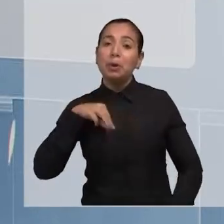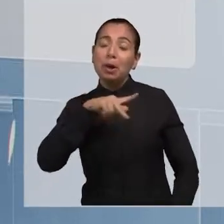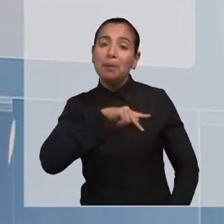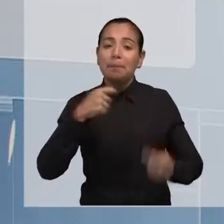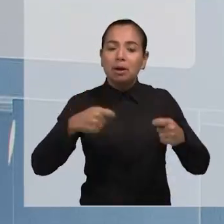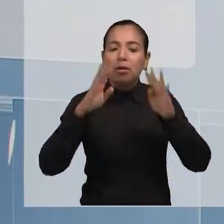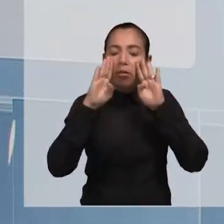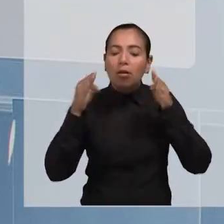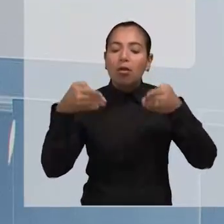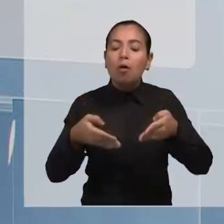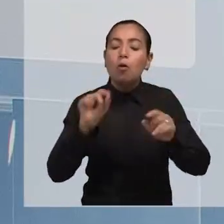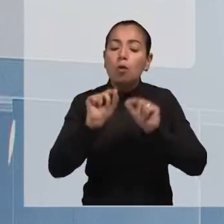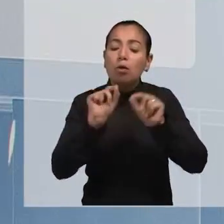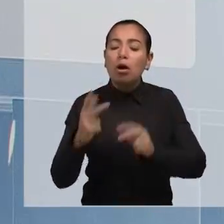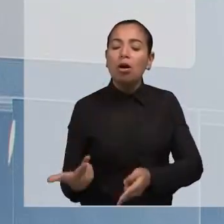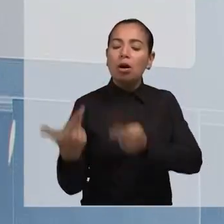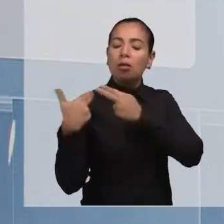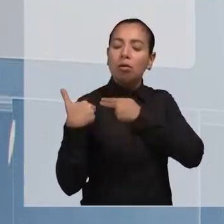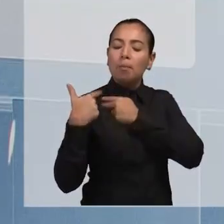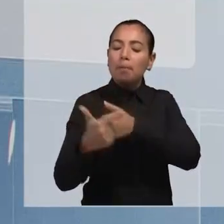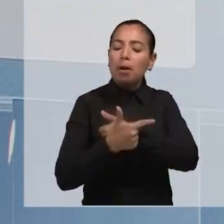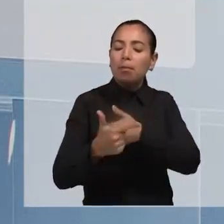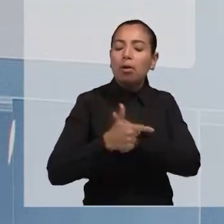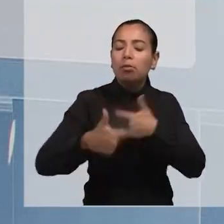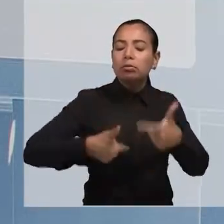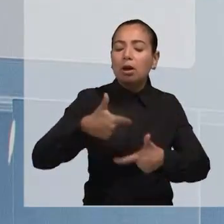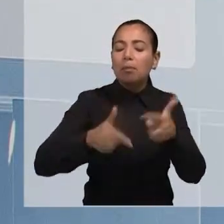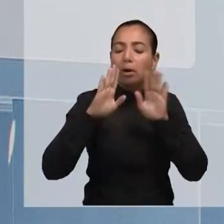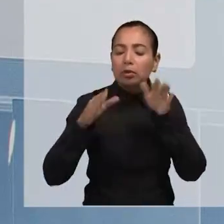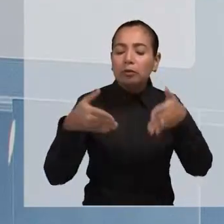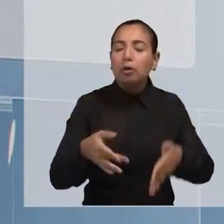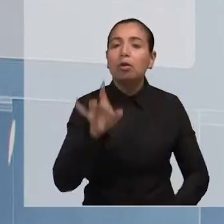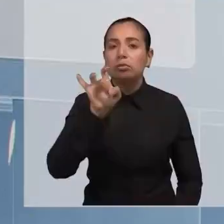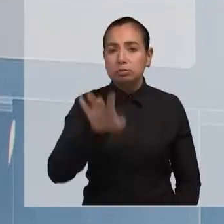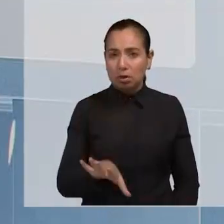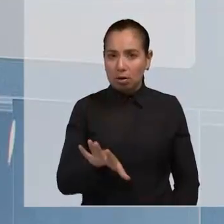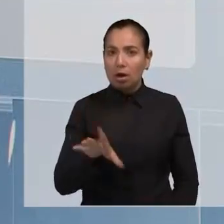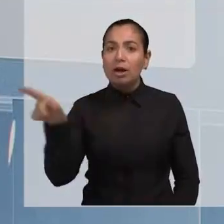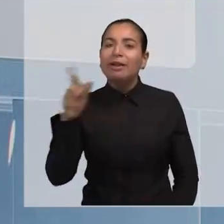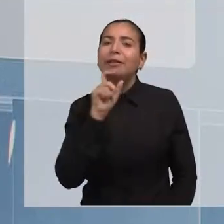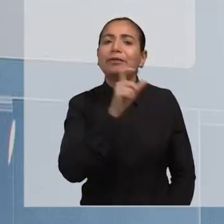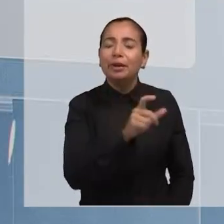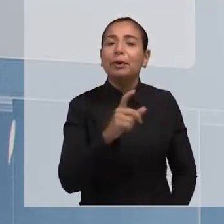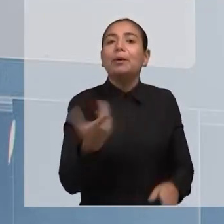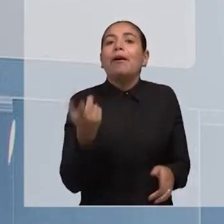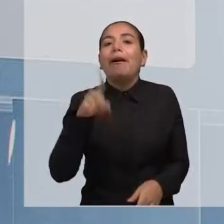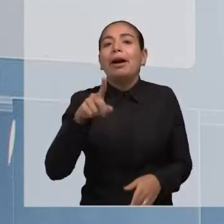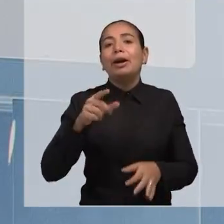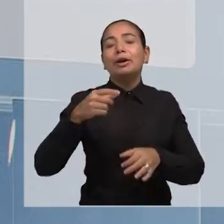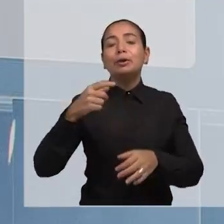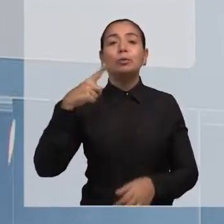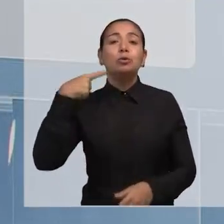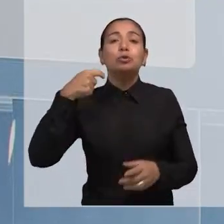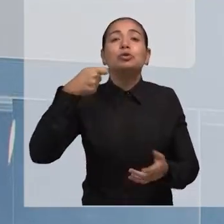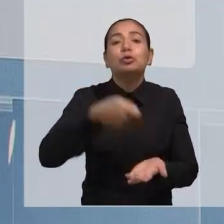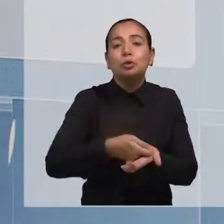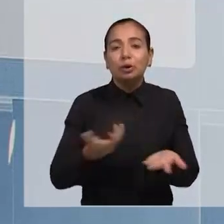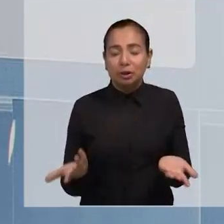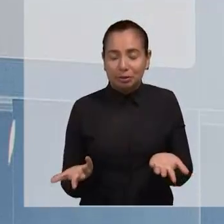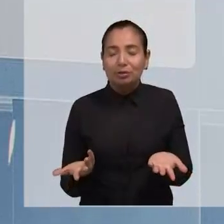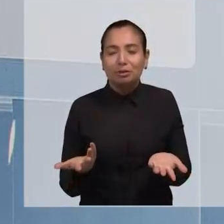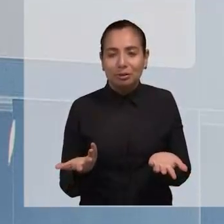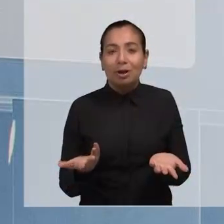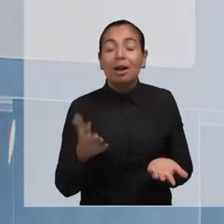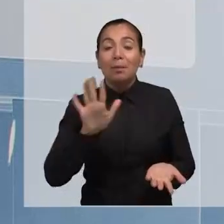Ministério Público. Foi o que ele quis dizer aqui. E o juiz, as coisas que diz respeito ao juiz, porque restaurar a autoridade do país. O que é que